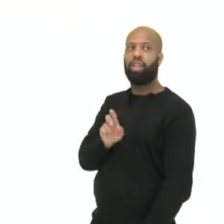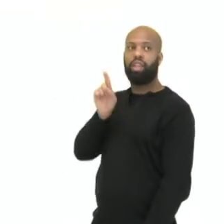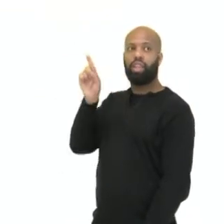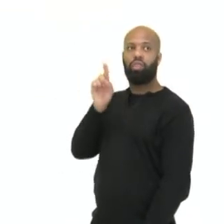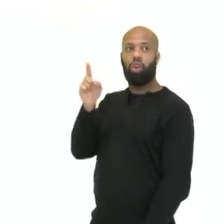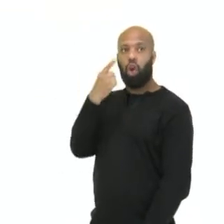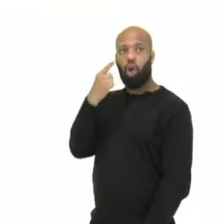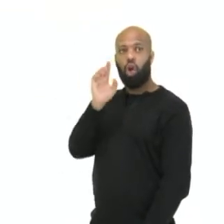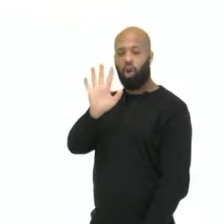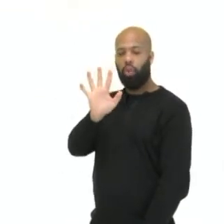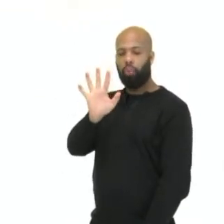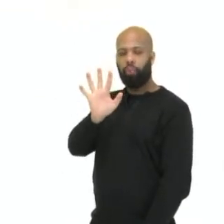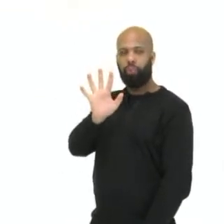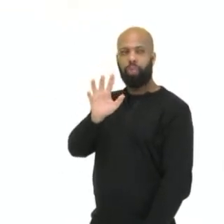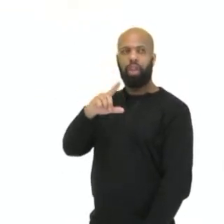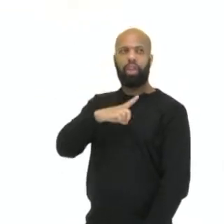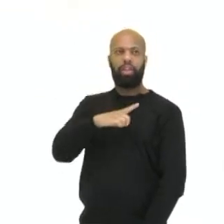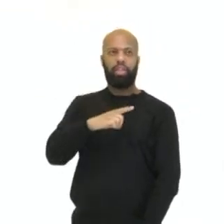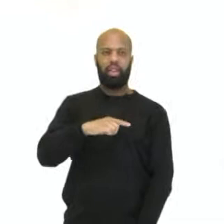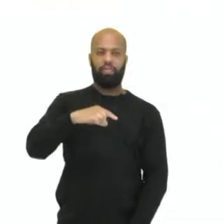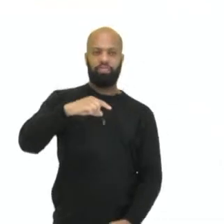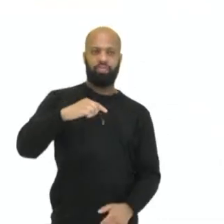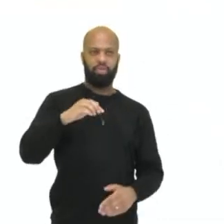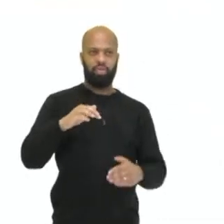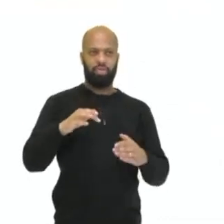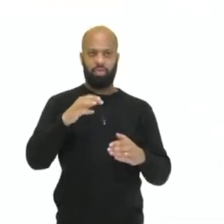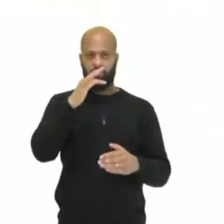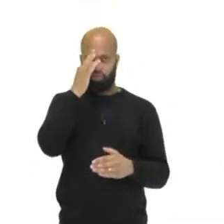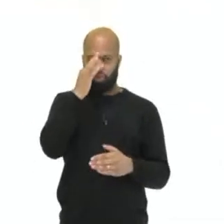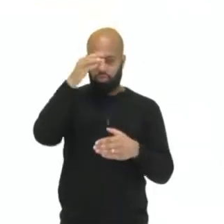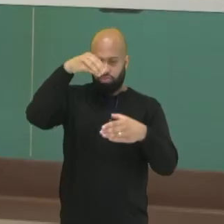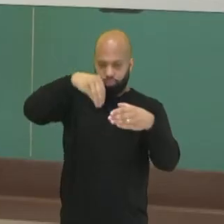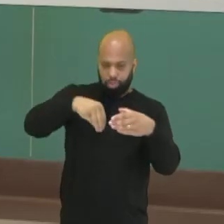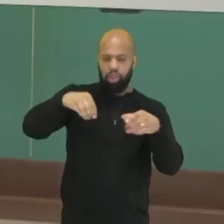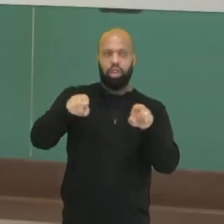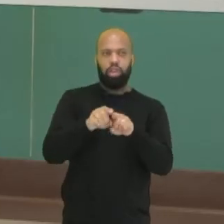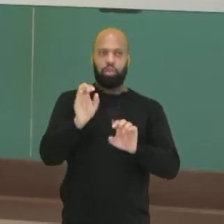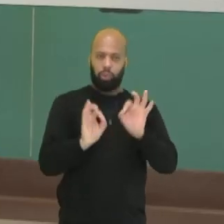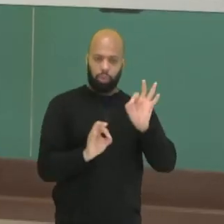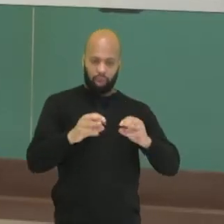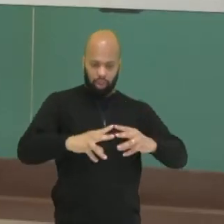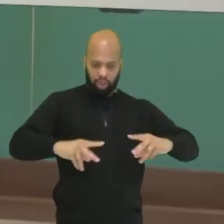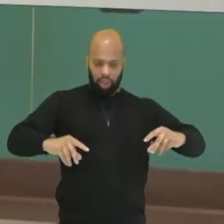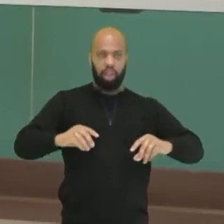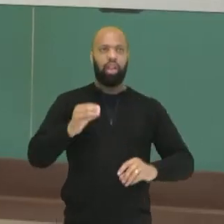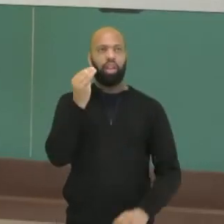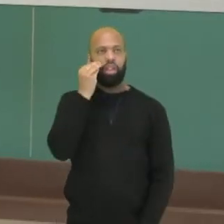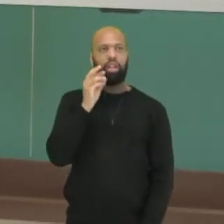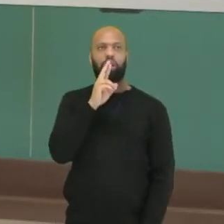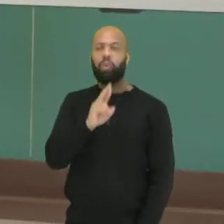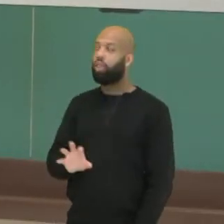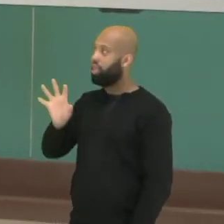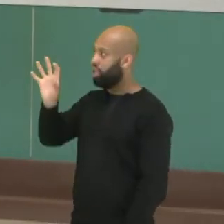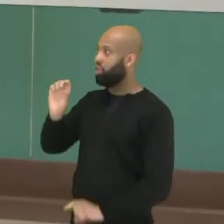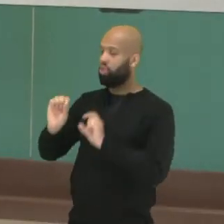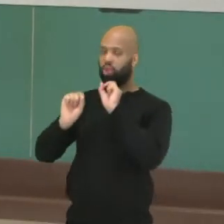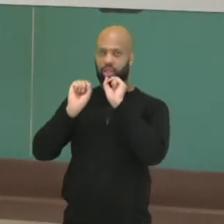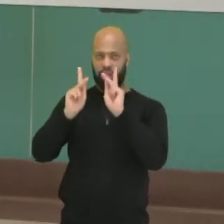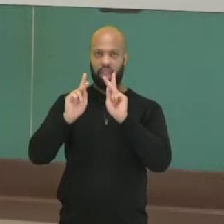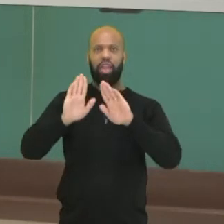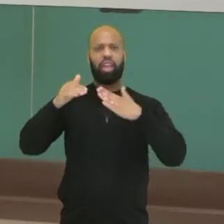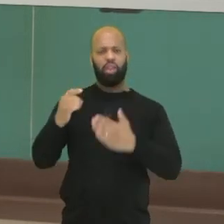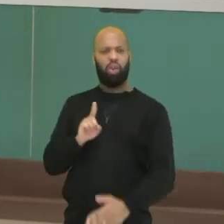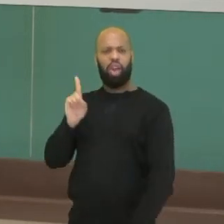Vamos voltar aqui para o desenho. Você vai ter a planta, você vai fazer a montagem e tudo mais, né? E vamos tentar responder isso aqui. Será que essa planta